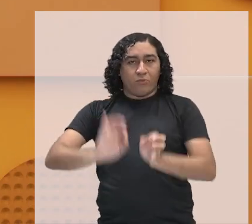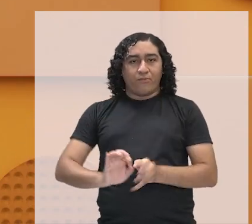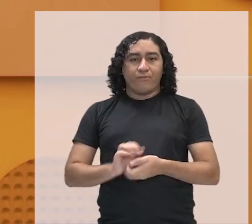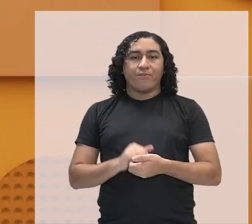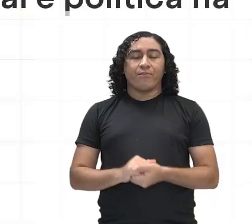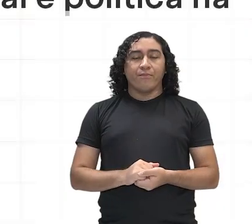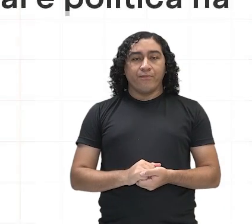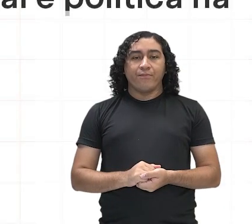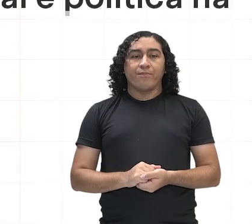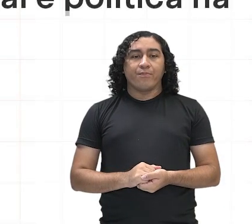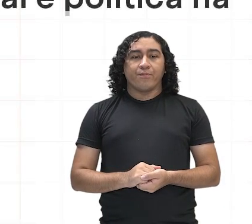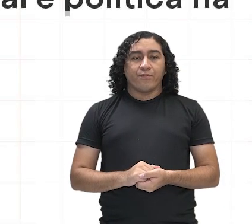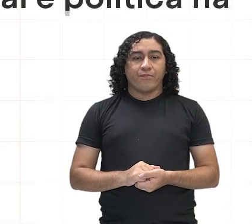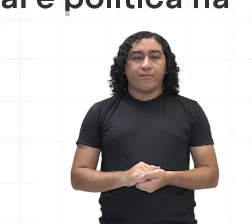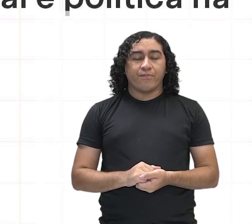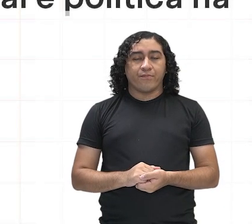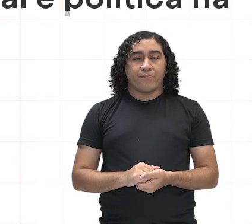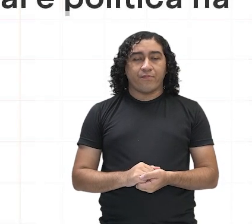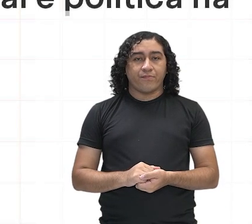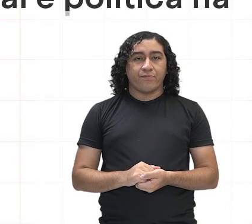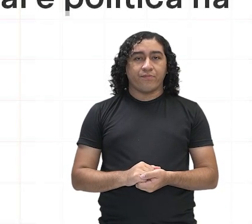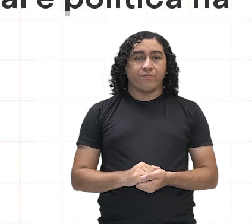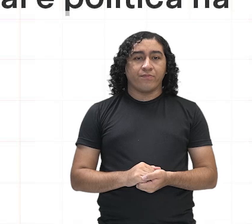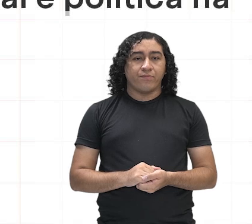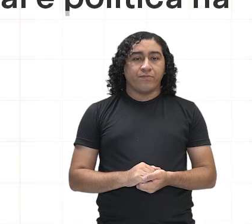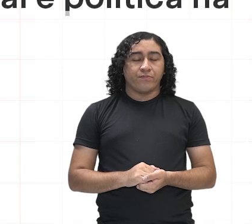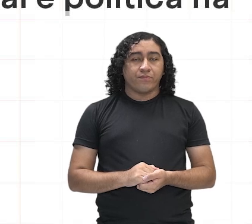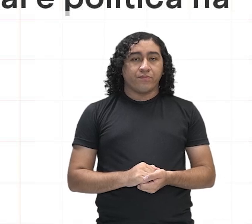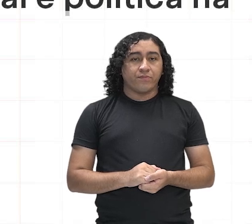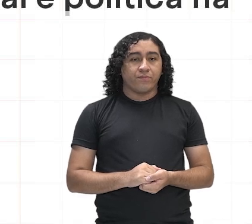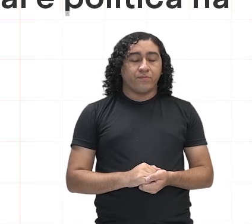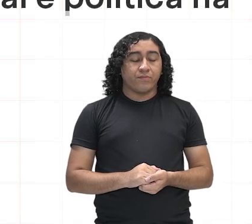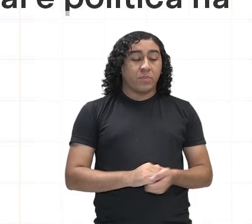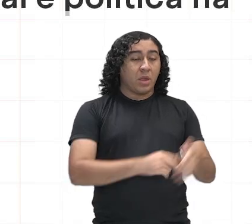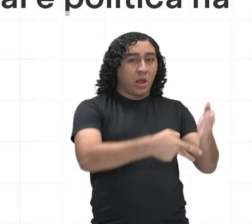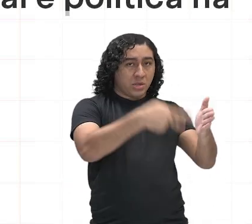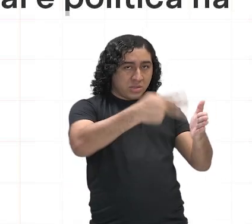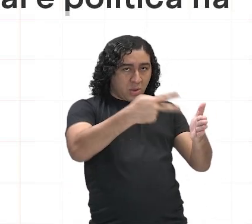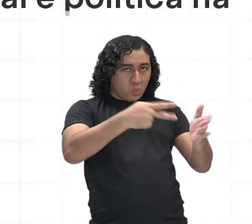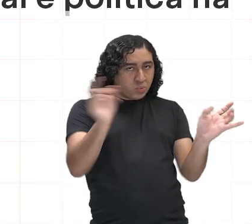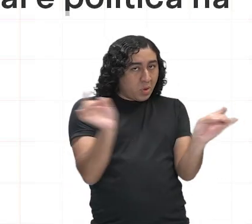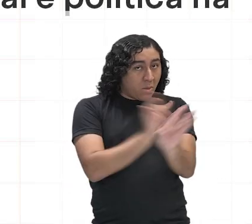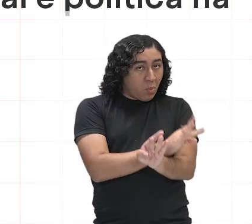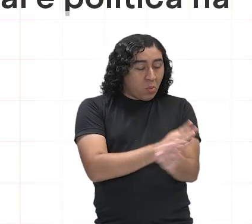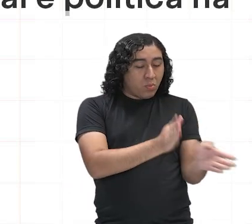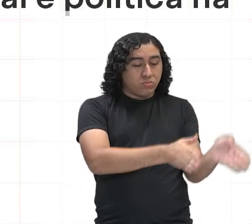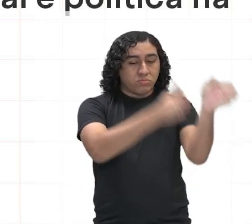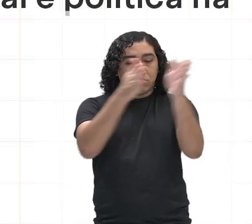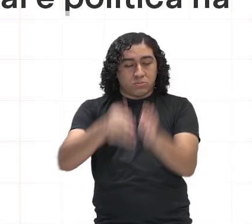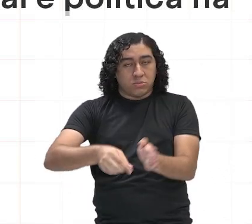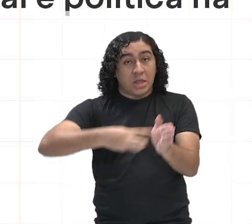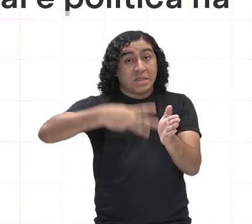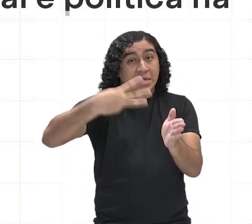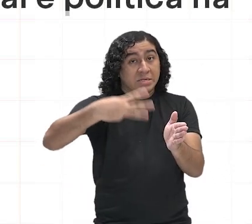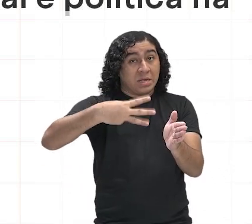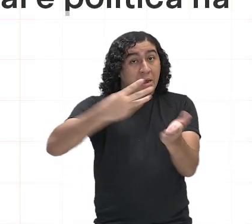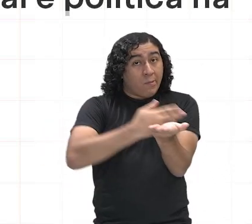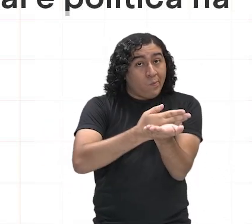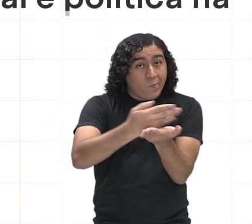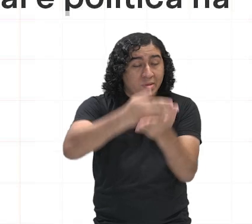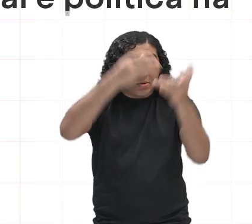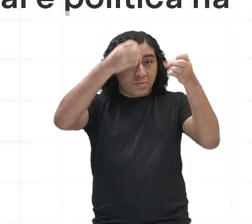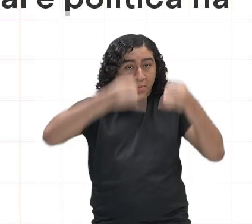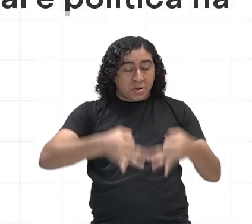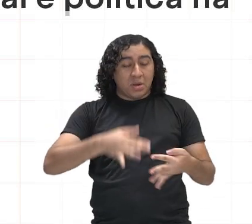sucessivamente. Olha só, vamos, então, agora falar sobre o terceiro período, então, né, que é o período arcaico, que